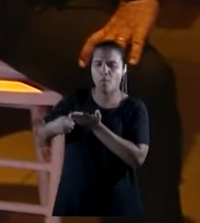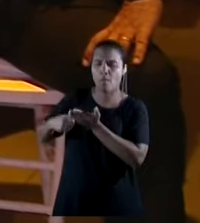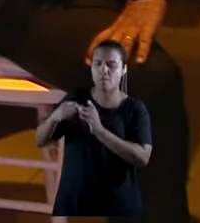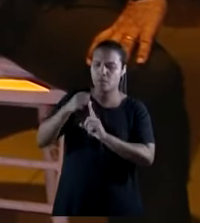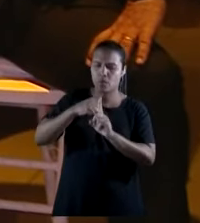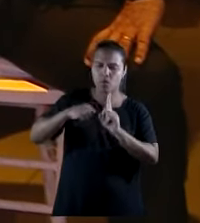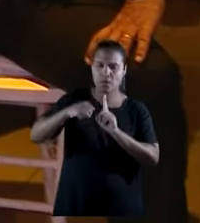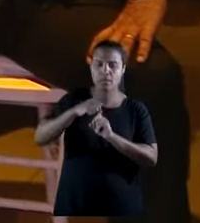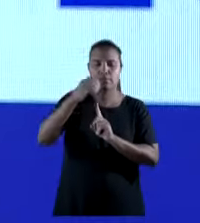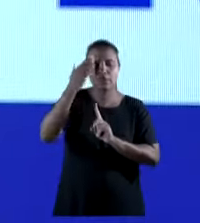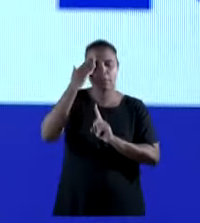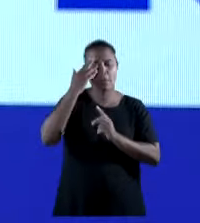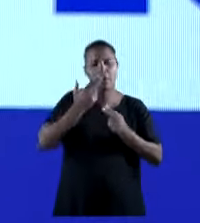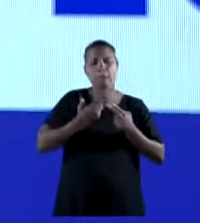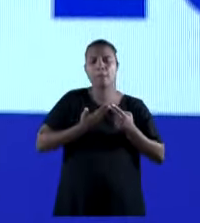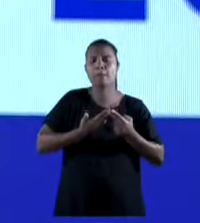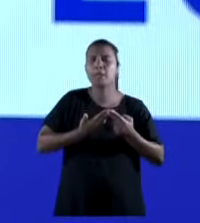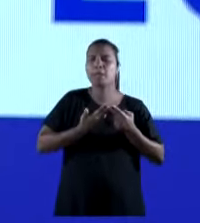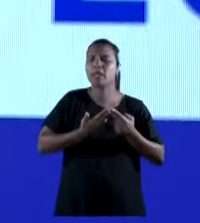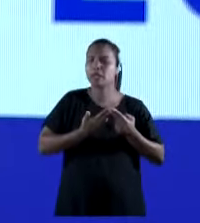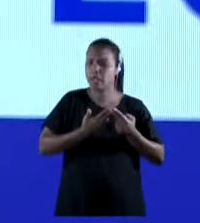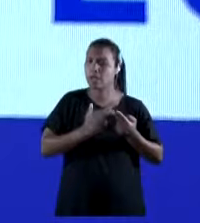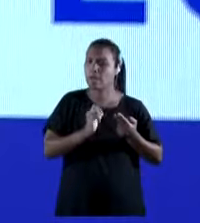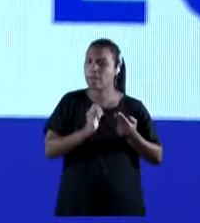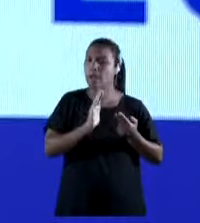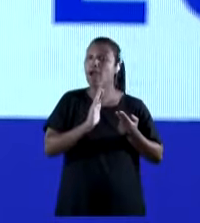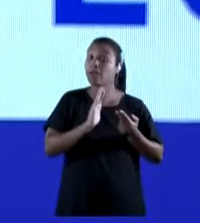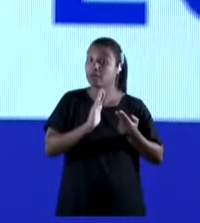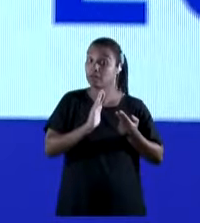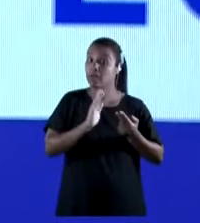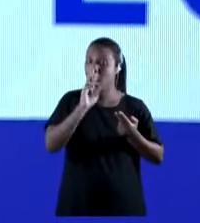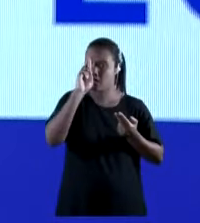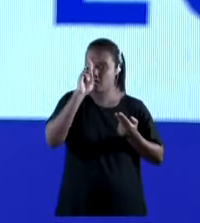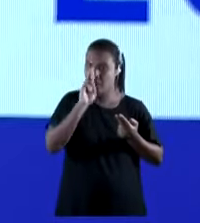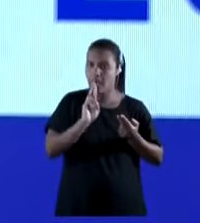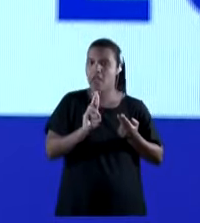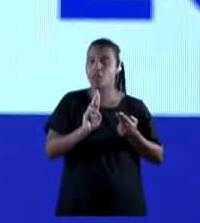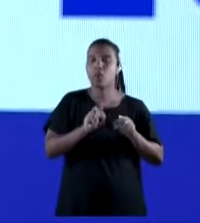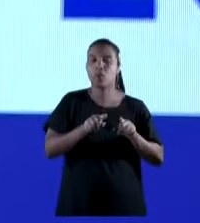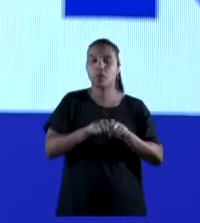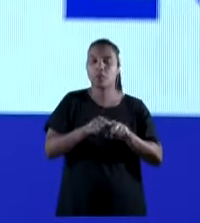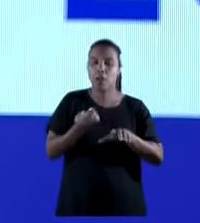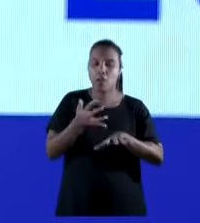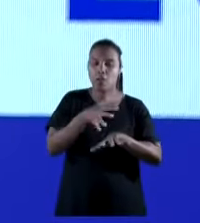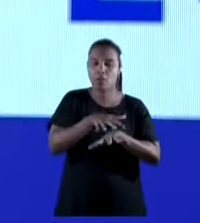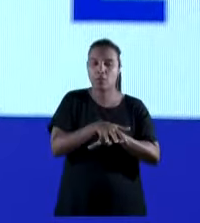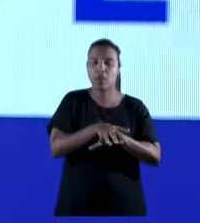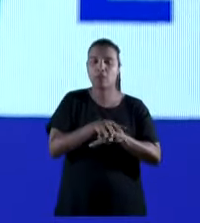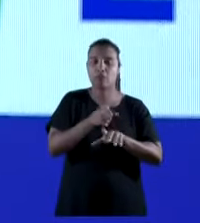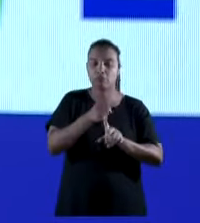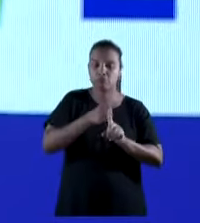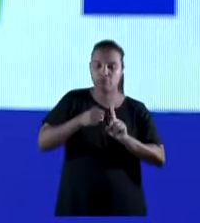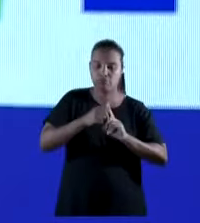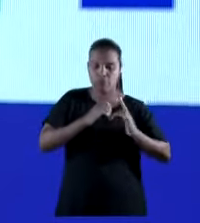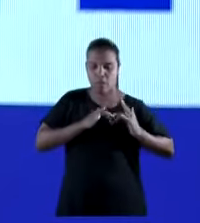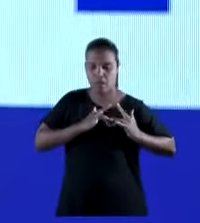mais tolerância no futebol, mais respeito, inclusão e solidariedade,